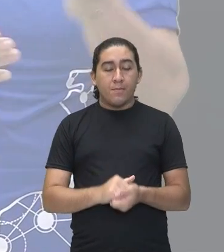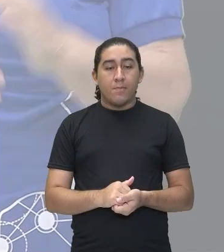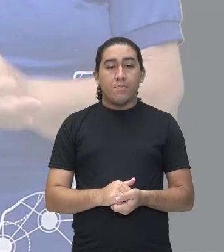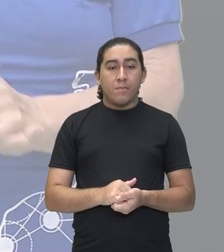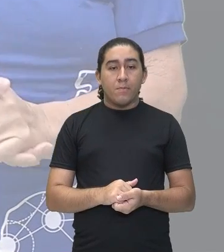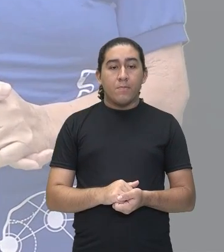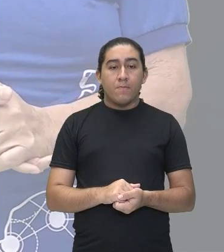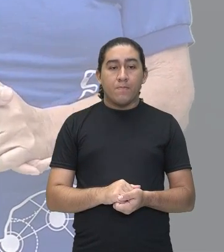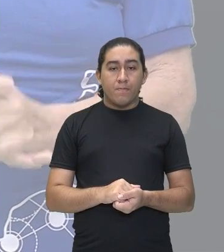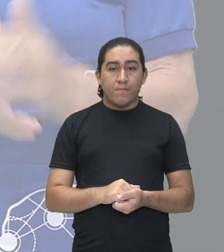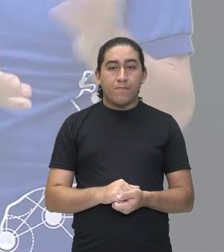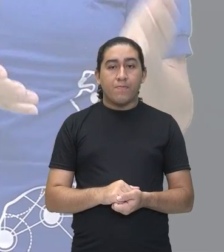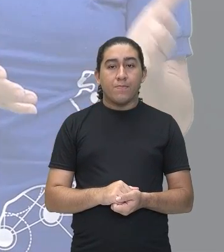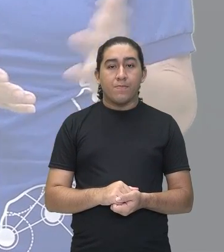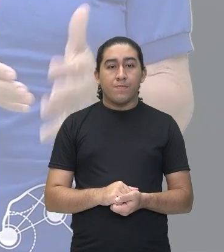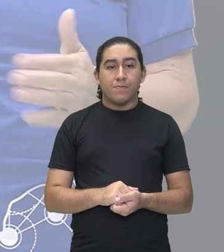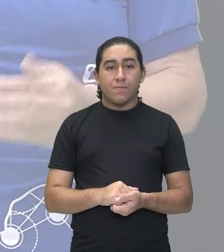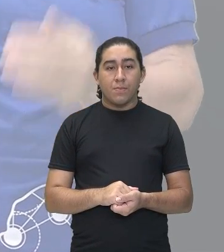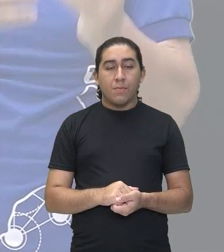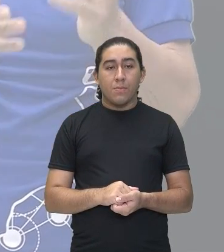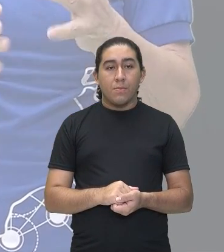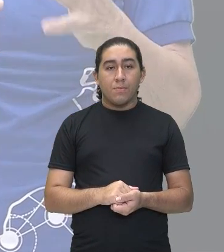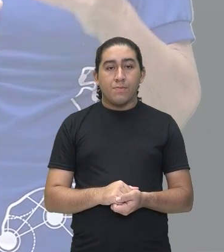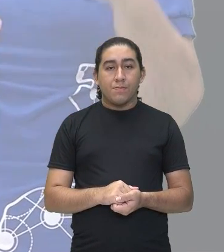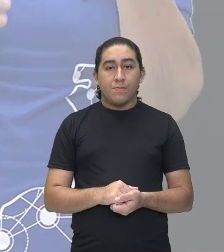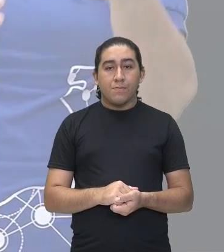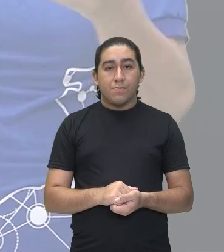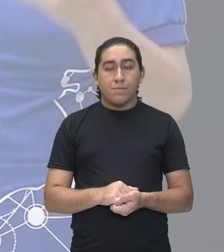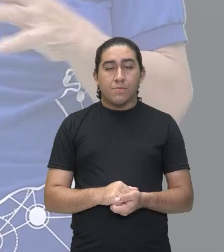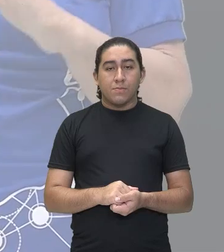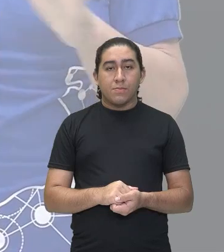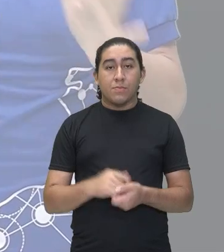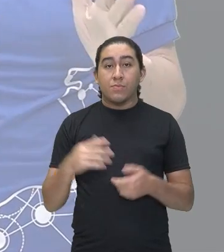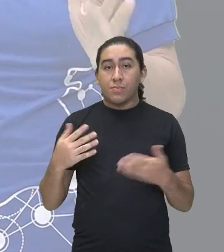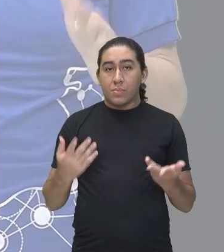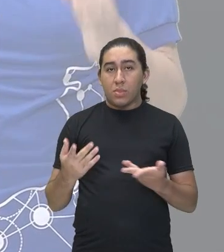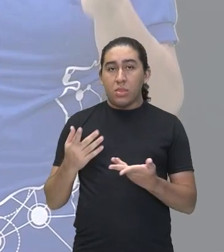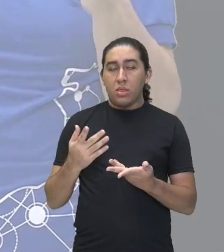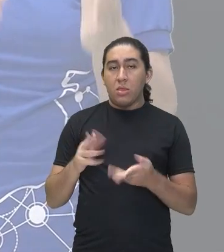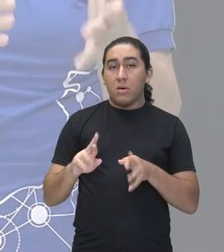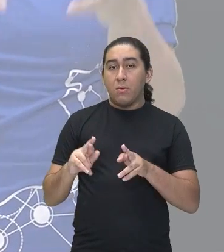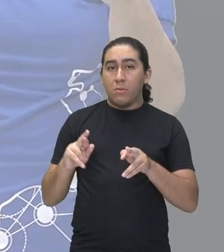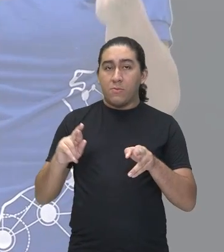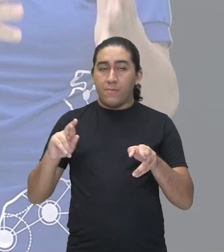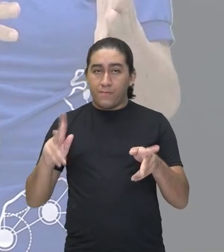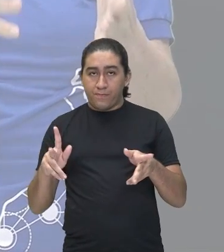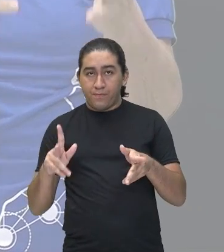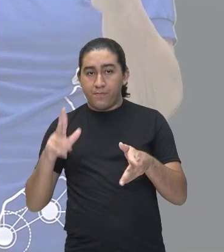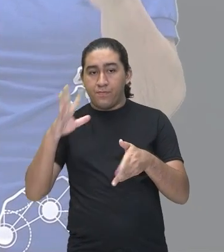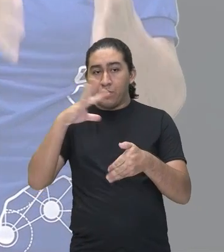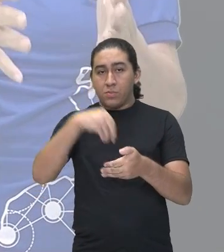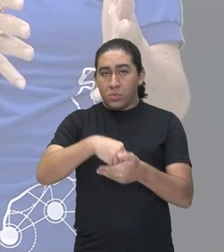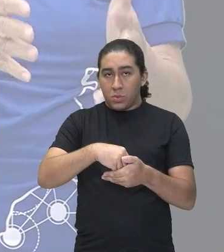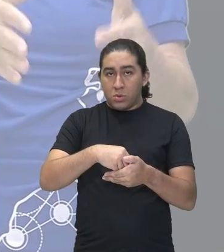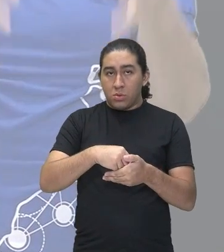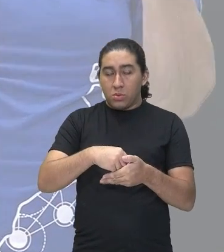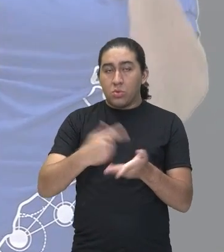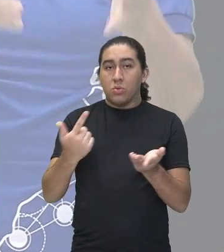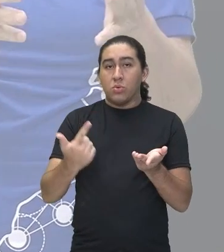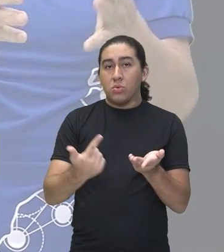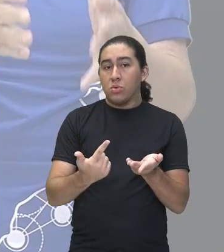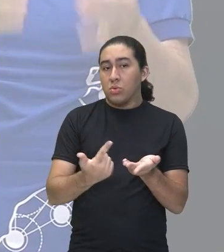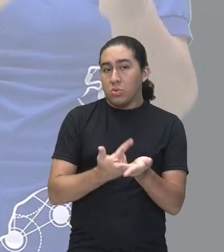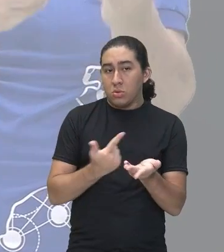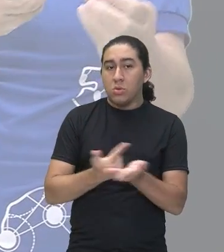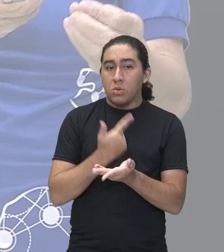como a Marília de Dirceu, que é uma pastora, mas na verdade, na vida real, não é. Mas no eu lírico,